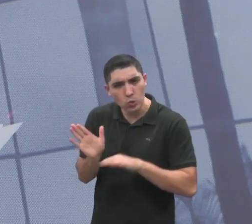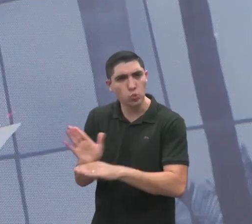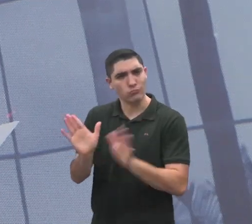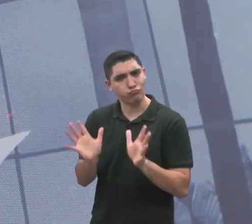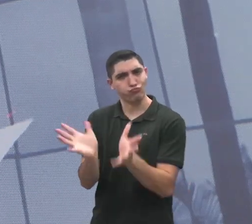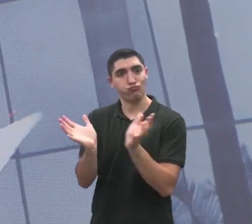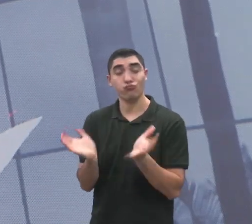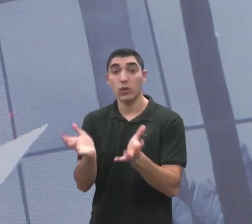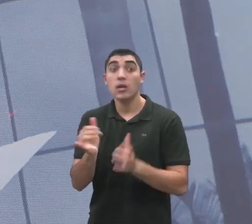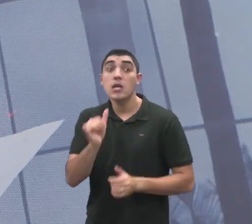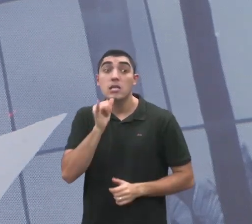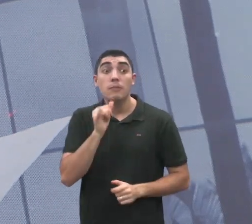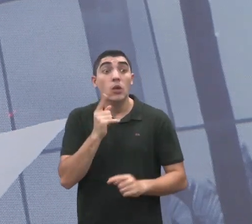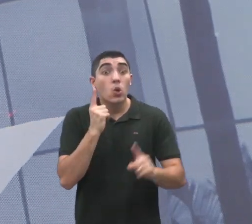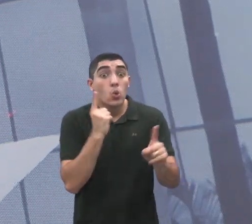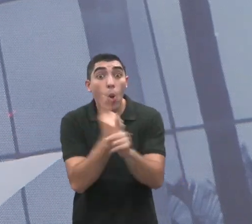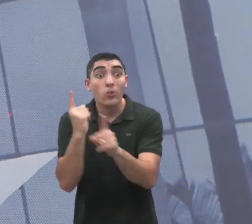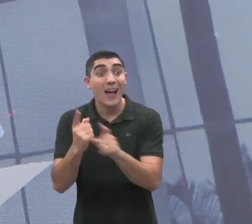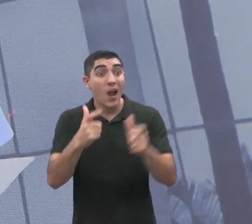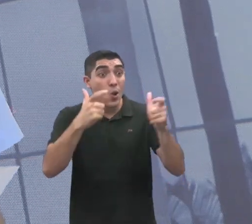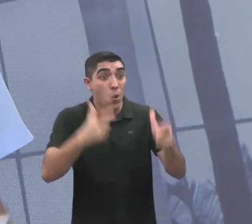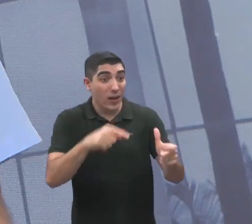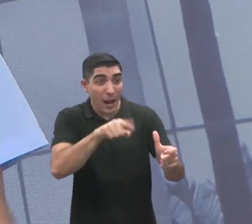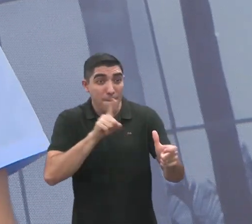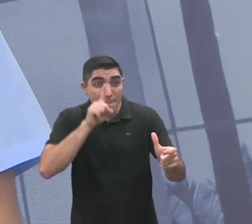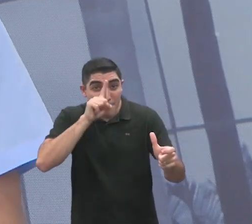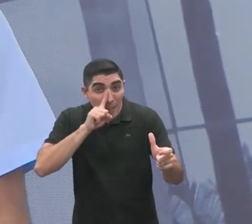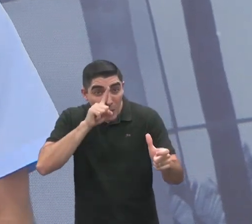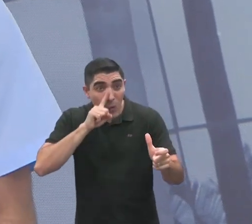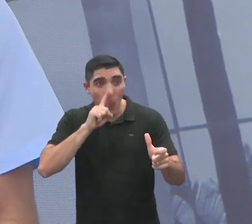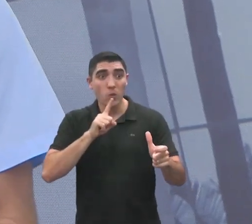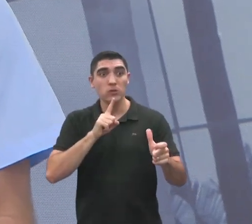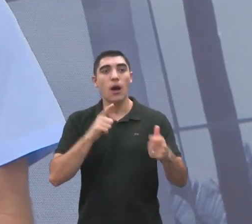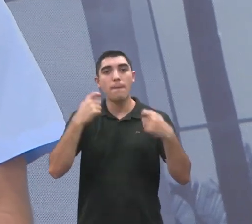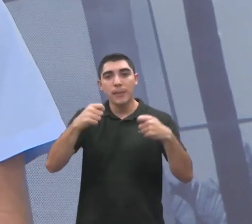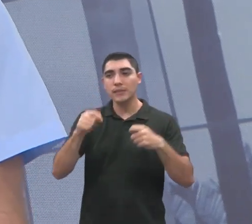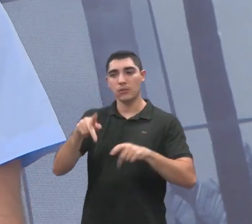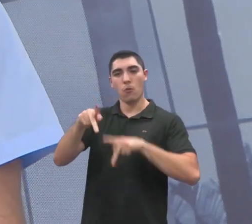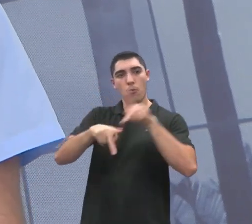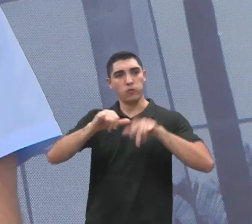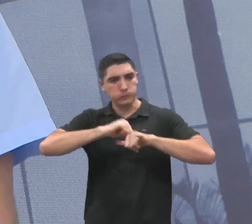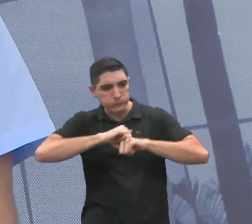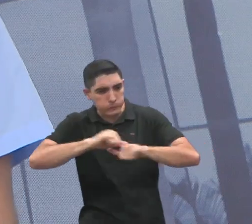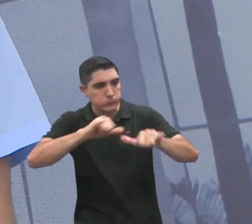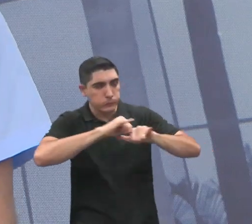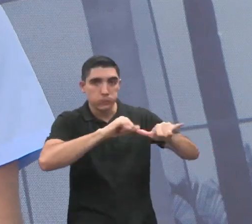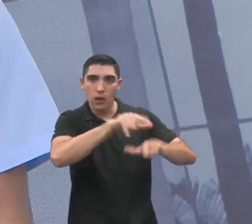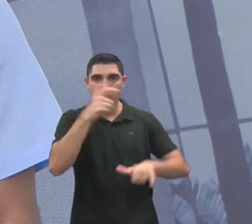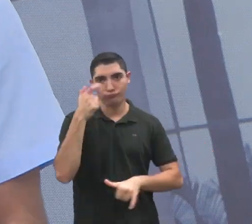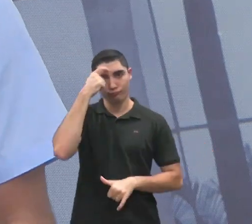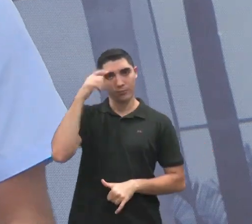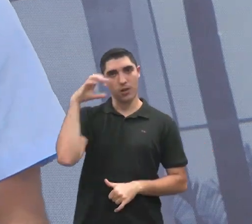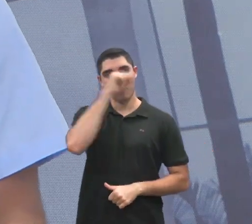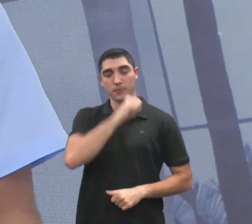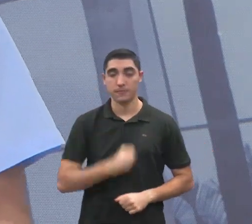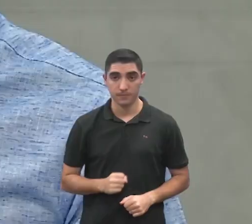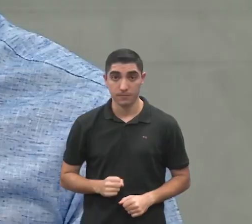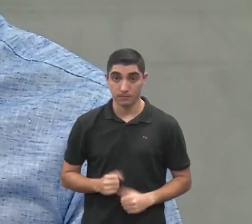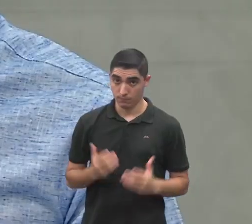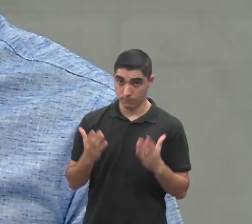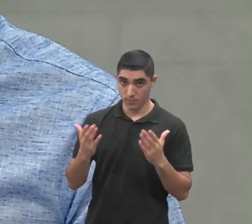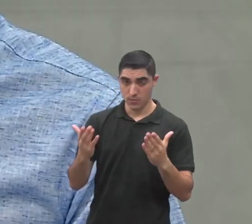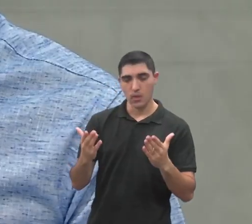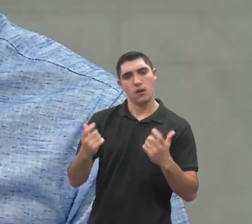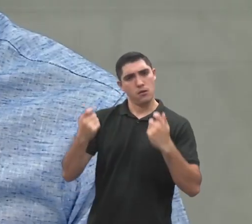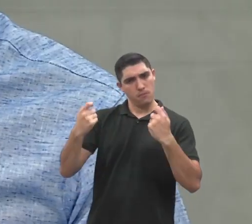é identificar os locais considerados mais perigosos e realizar campanhas com a população. A